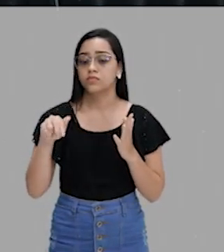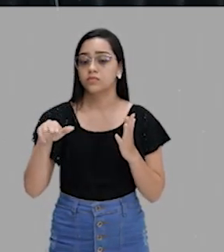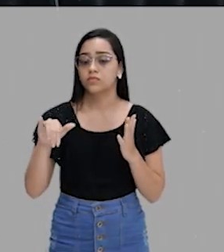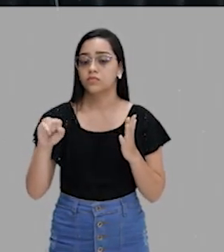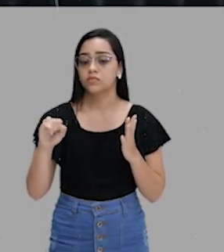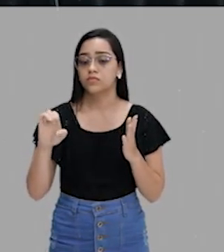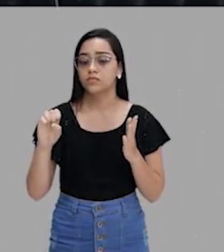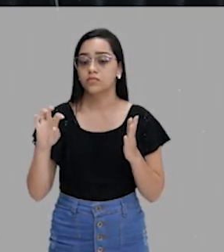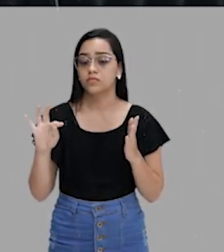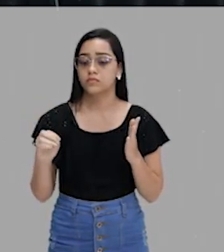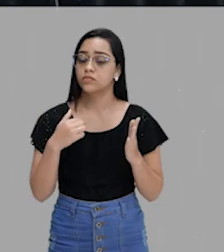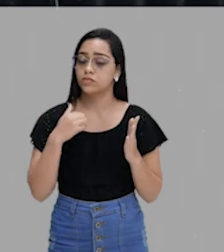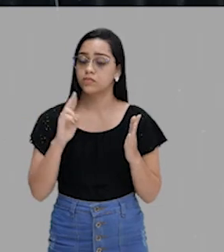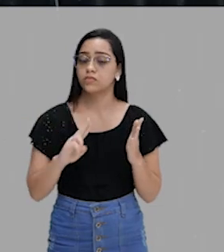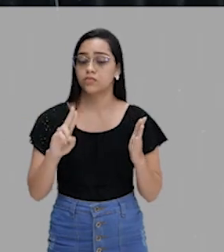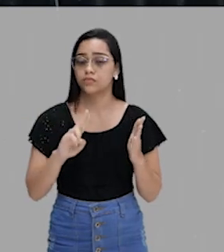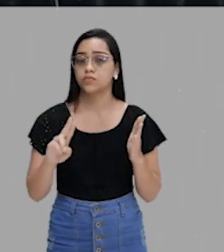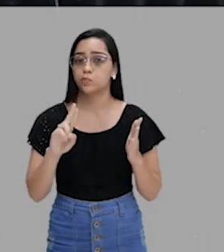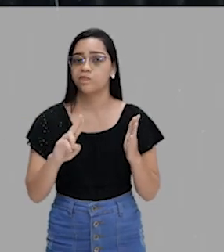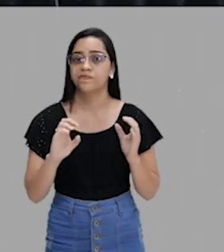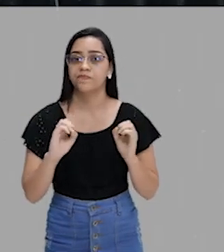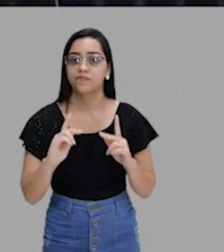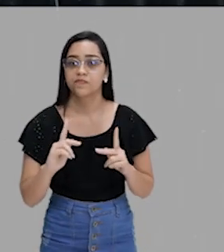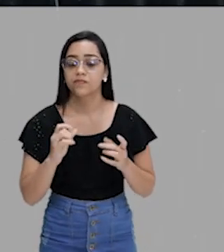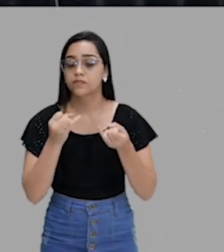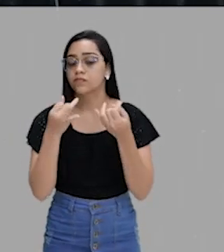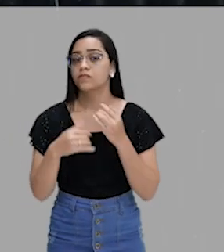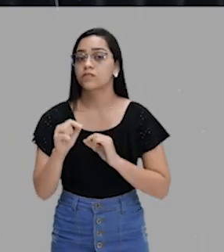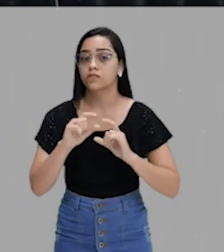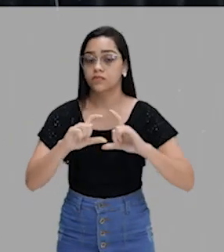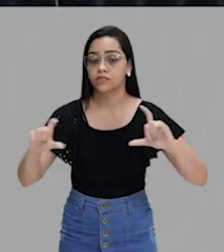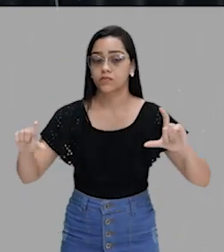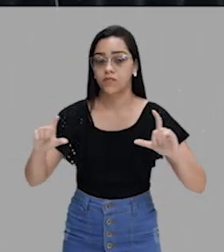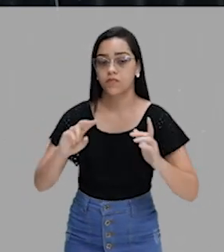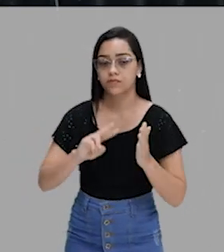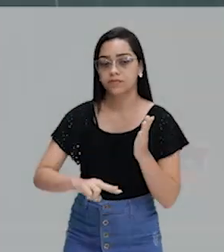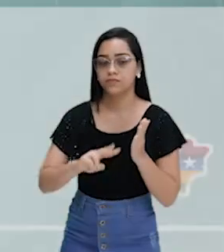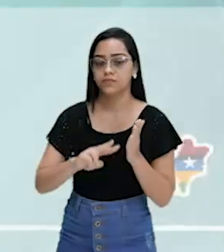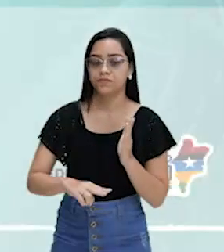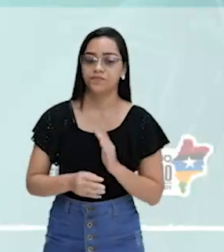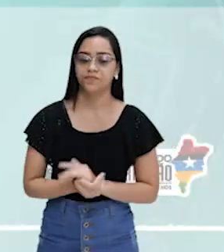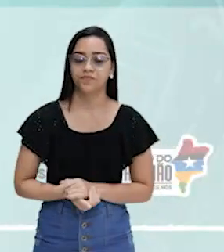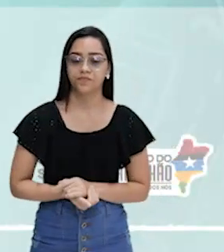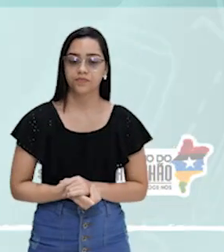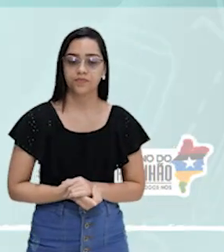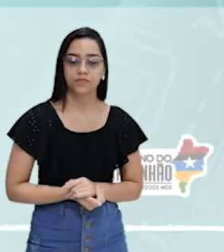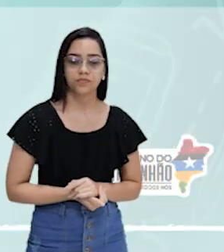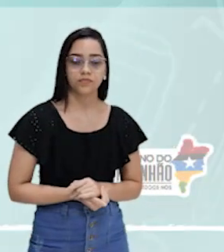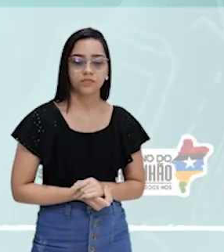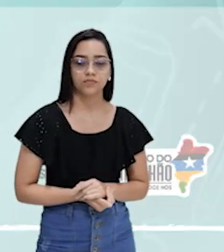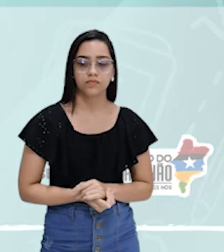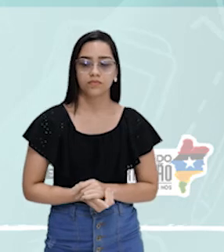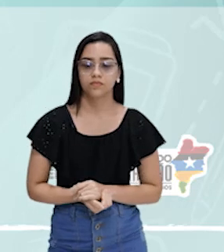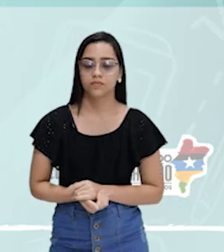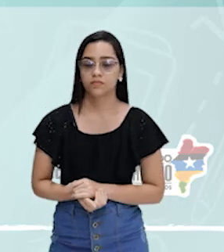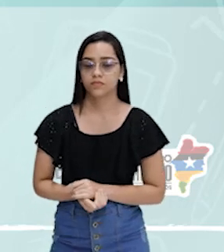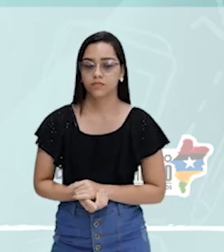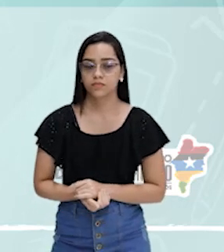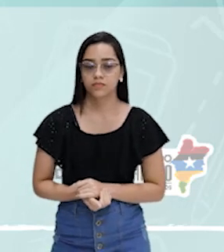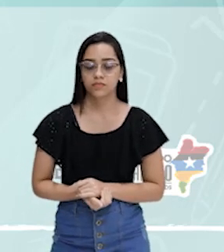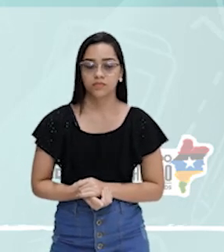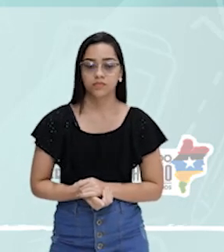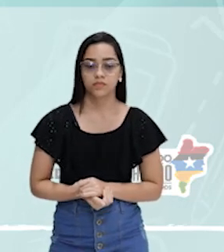dependendo da situação, eu utilizo desse gênero, tá? Então, aqui diz, acompanha aí, ó. Sendo um gênero textual presente em diversos meios